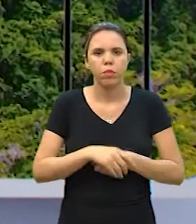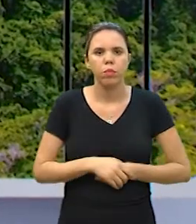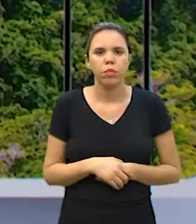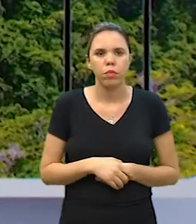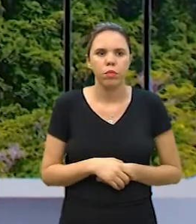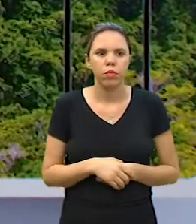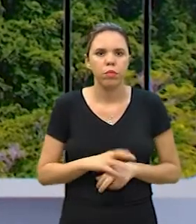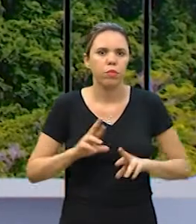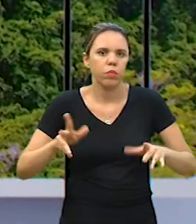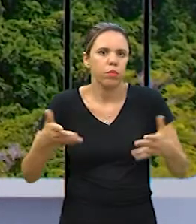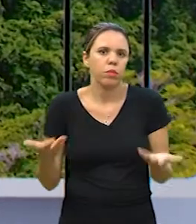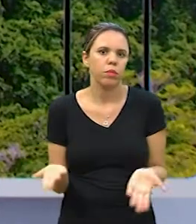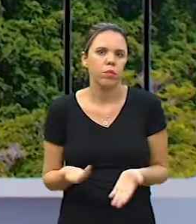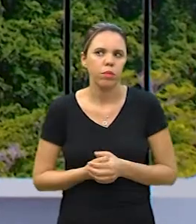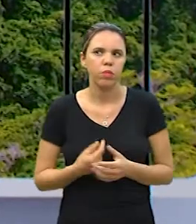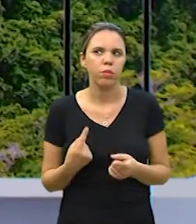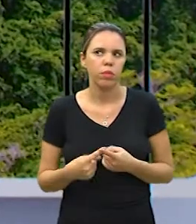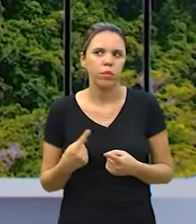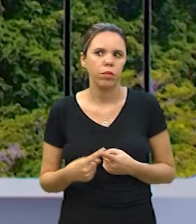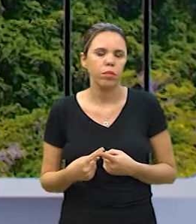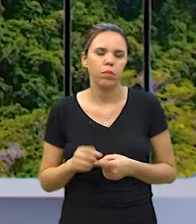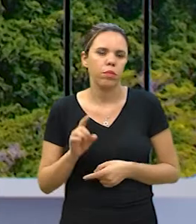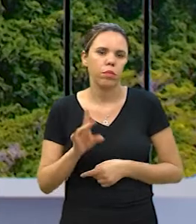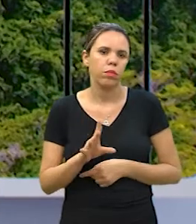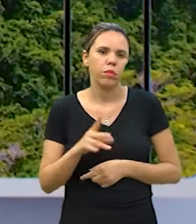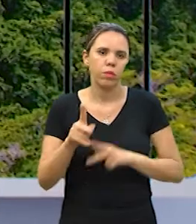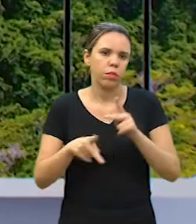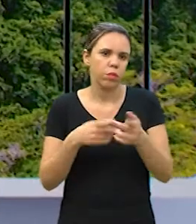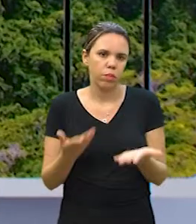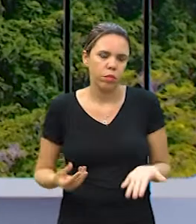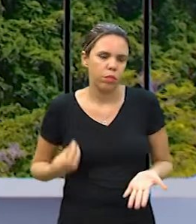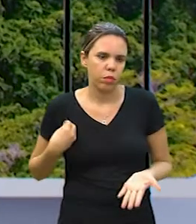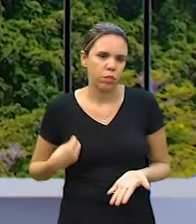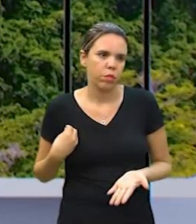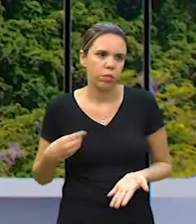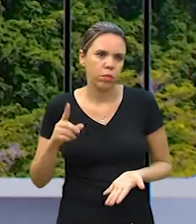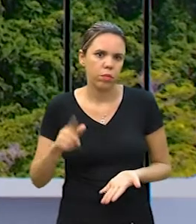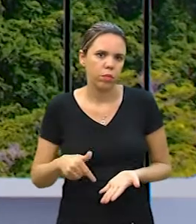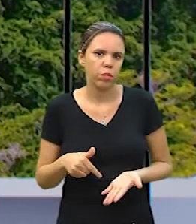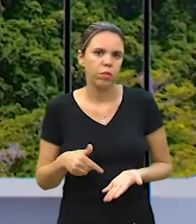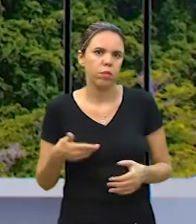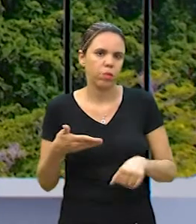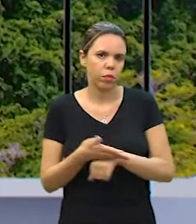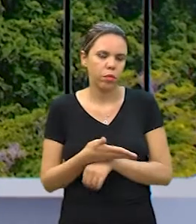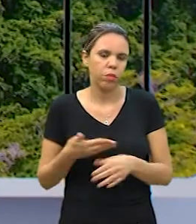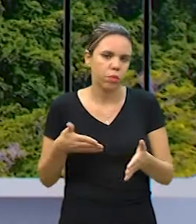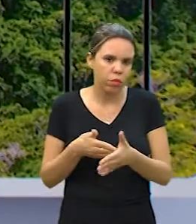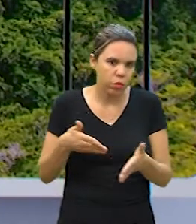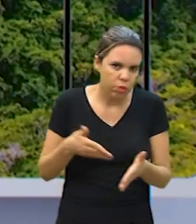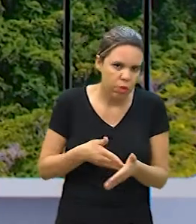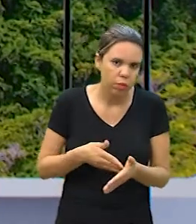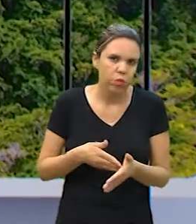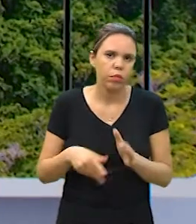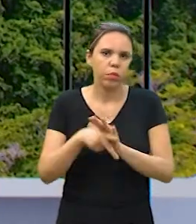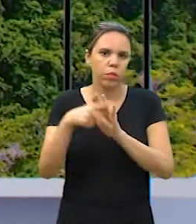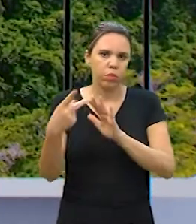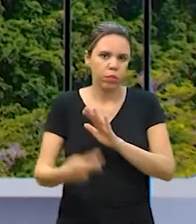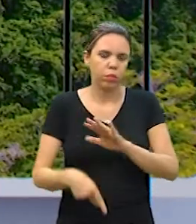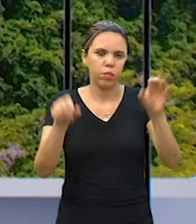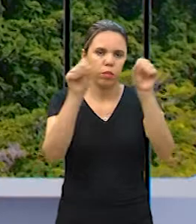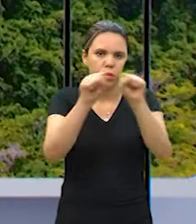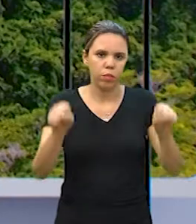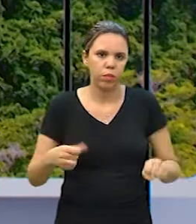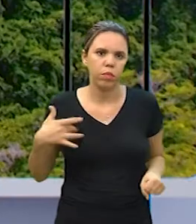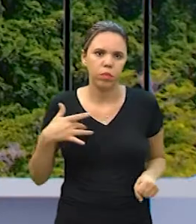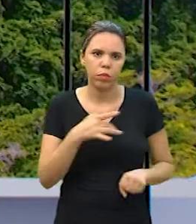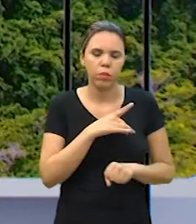cenário diferente, né? Porque não apenas as pessoas estiveram com acesso mais restrito, mas os próprios